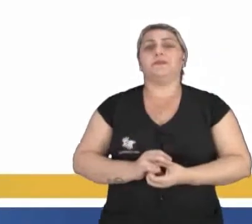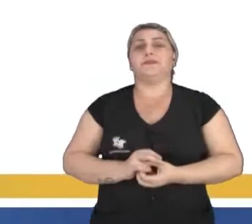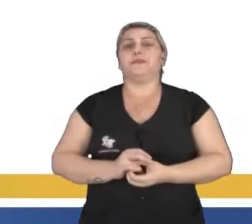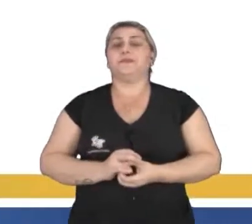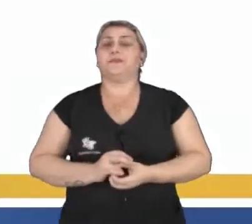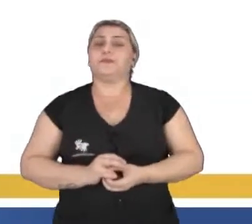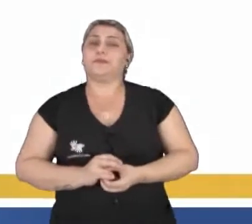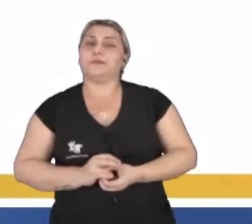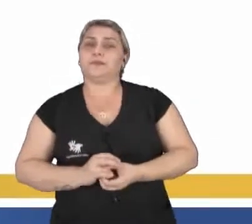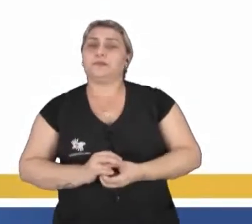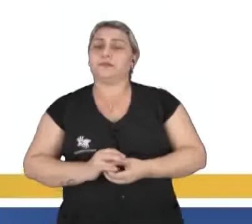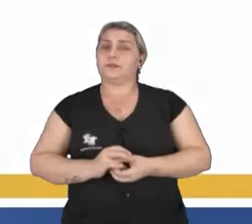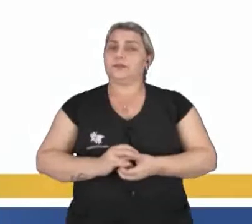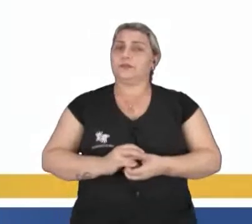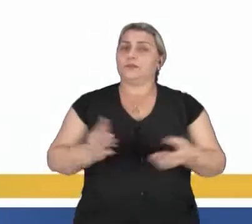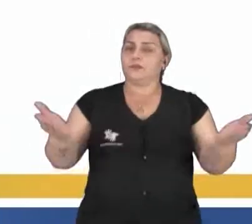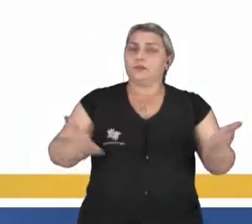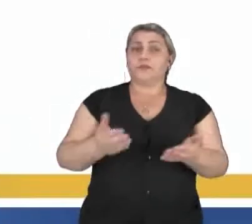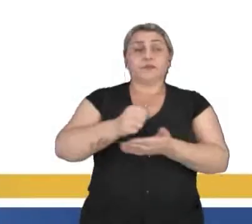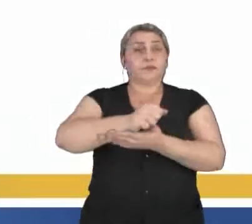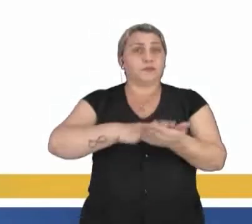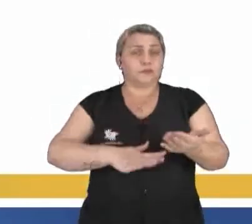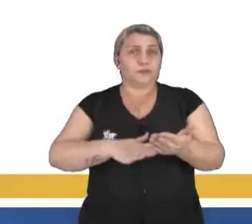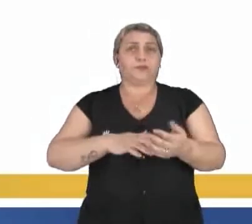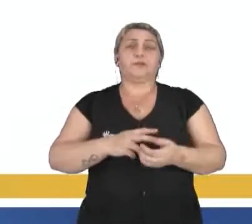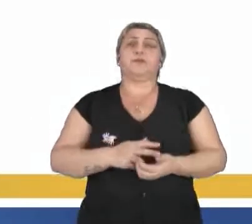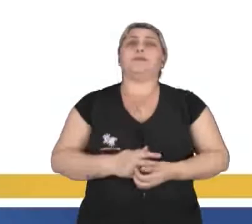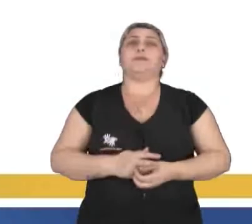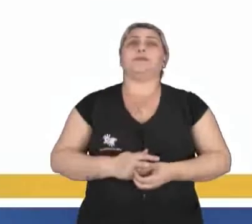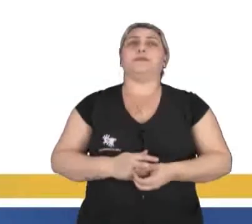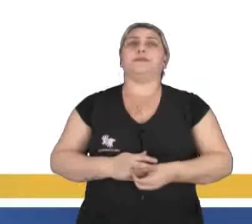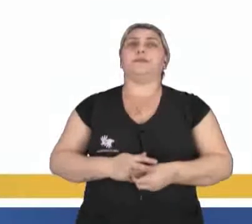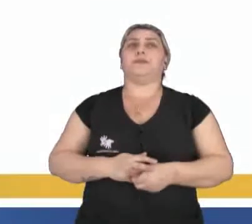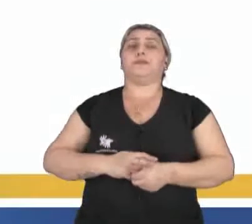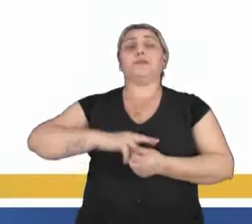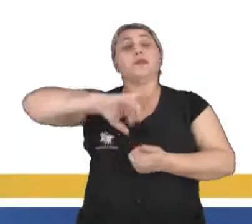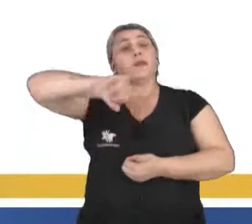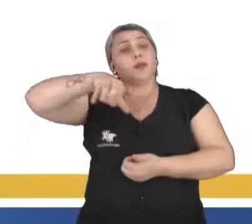Então vamos verificar aqui o nosso exercício do dia.